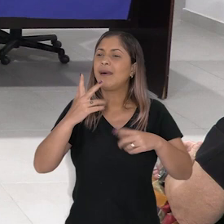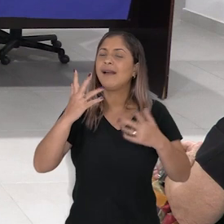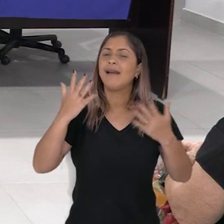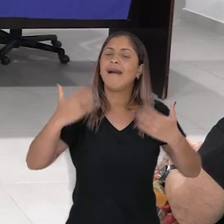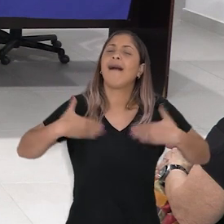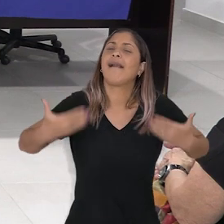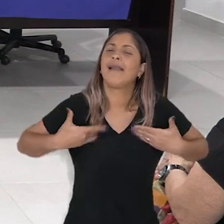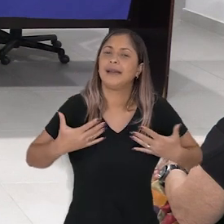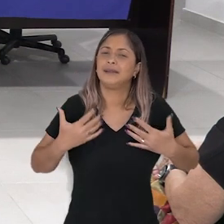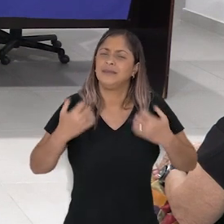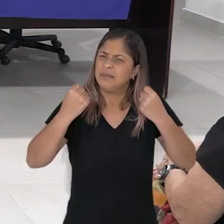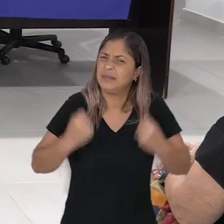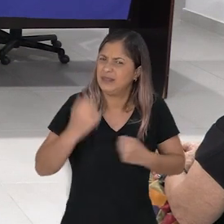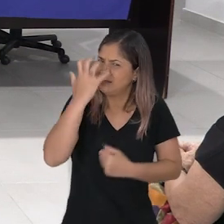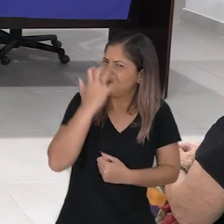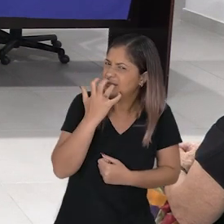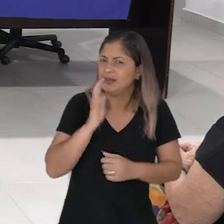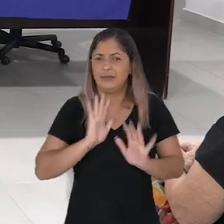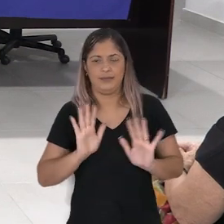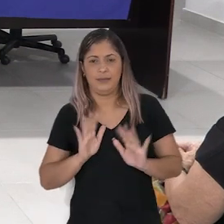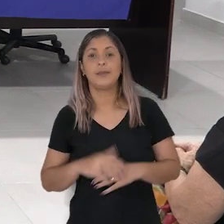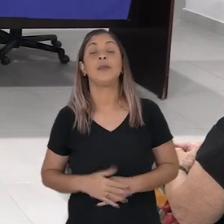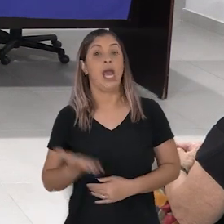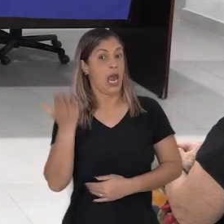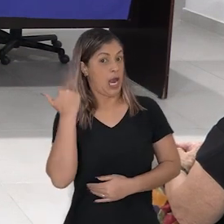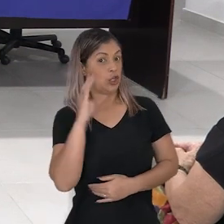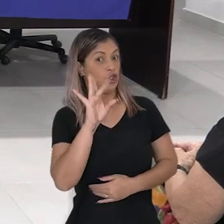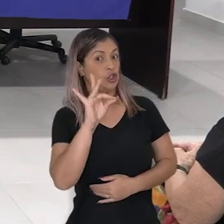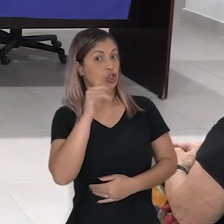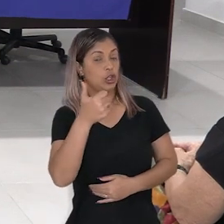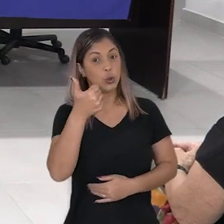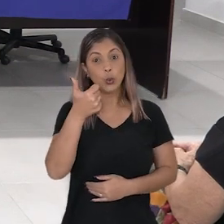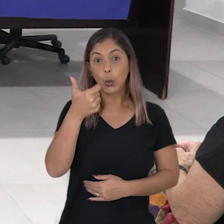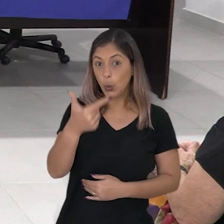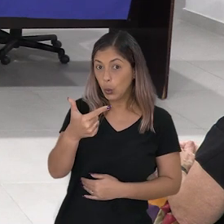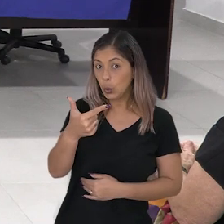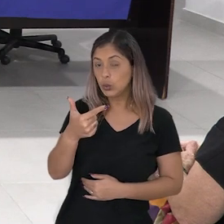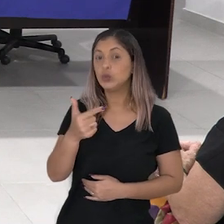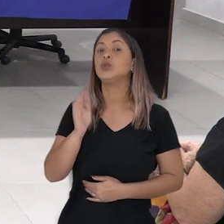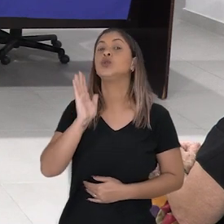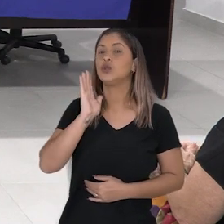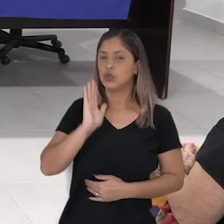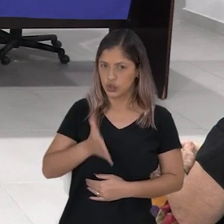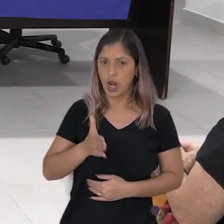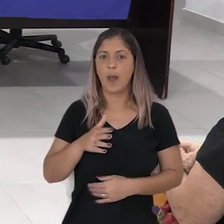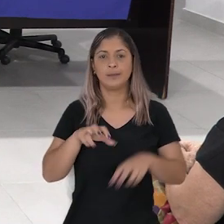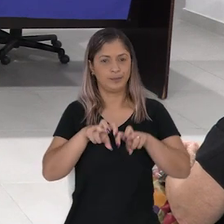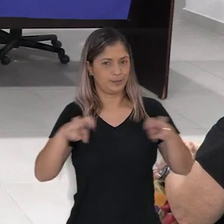menos pesado, tá? Então, a gente já teve no dia 12 um colóquio com o